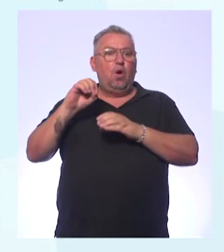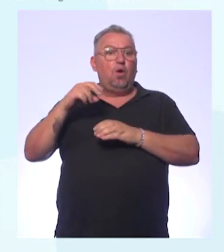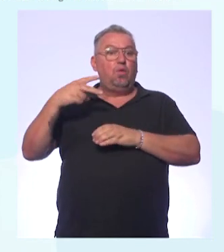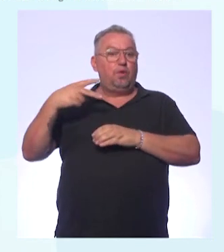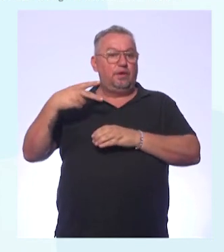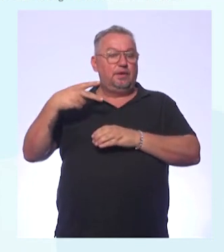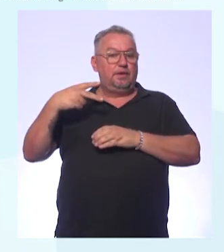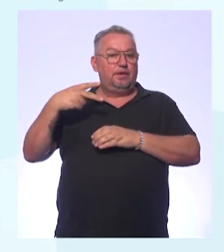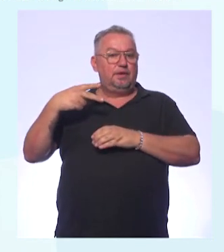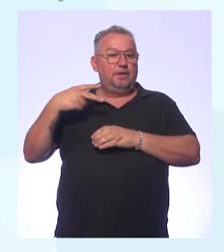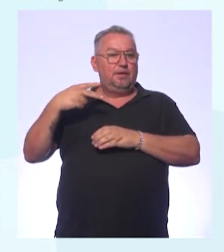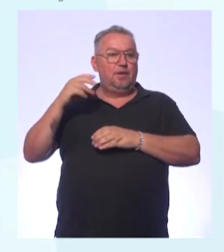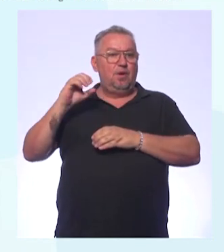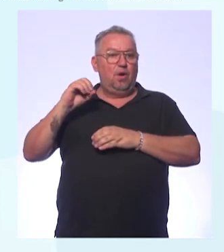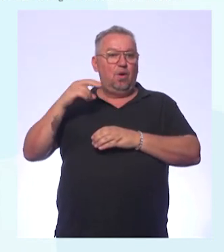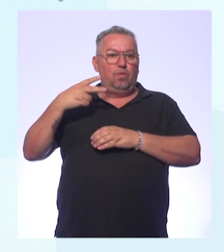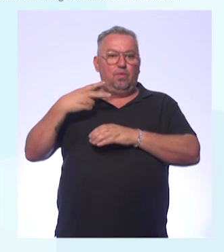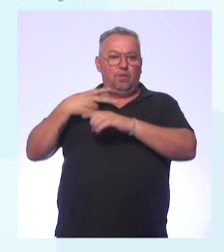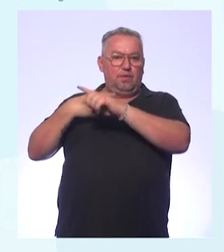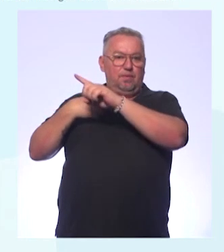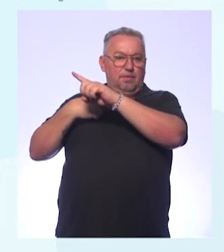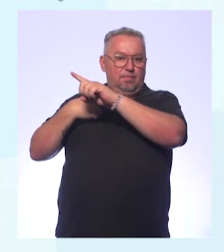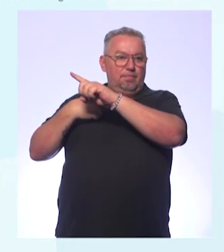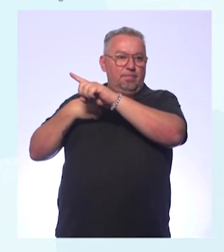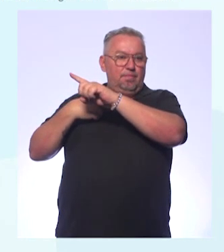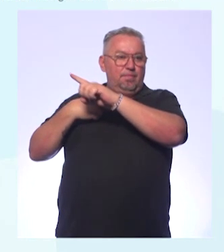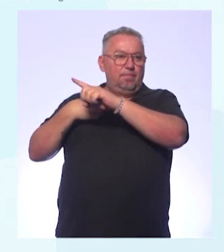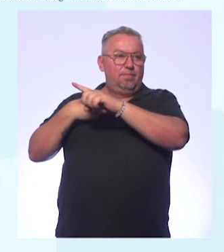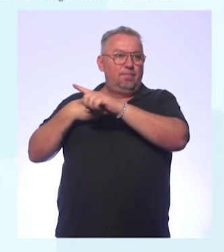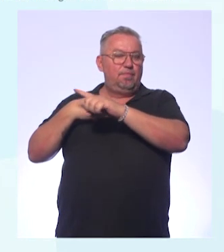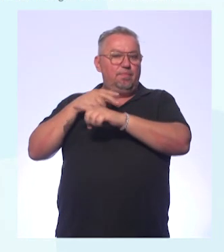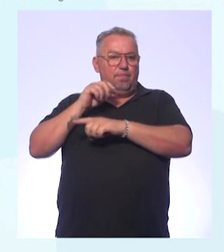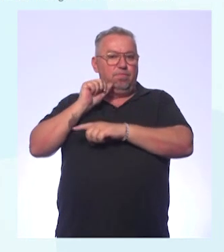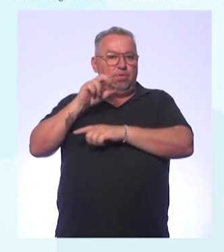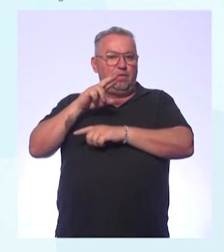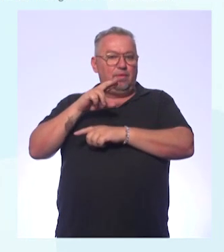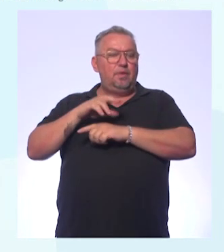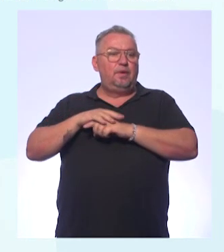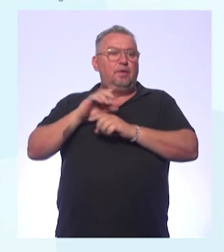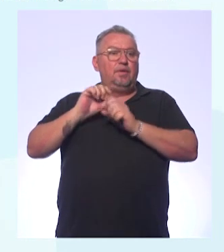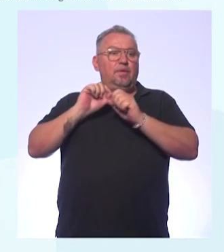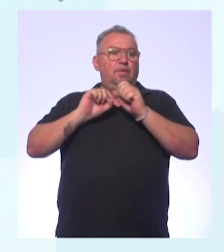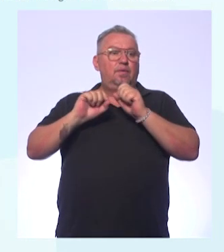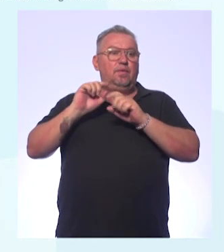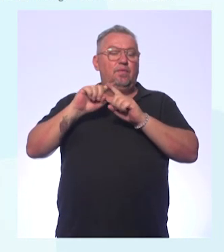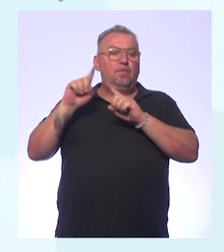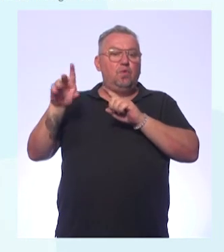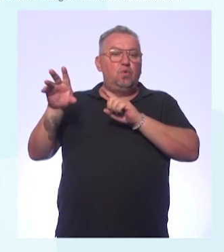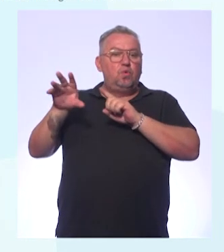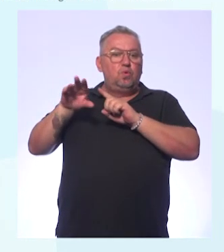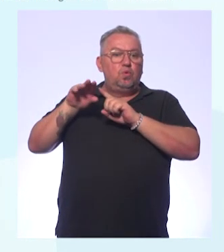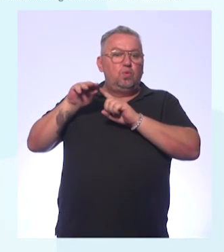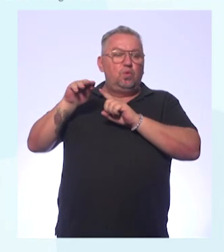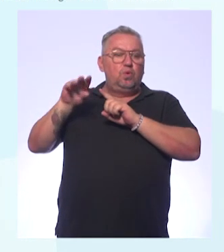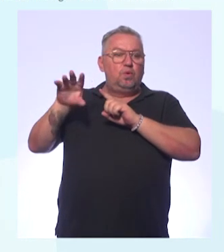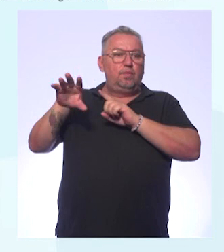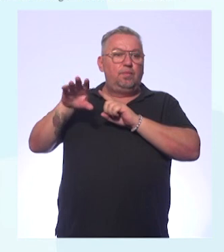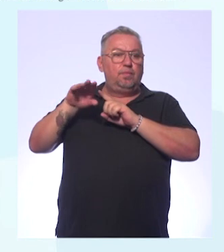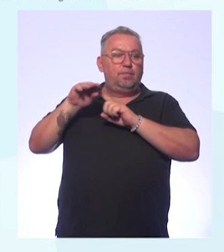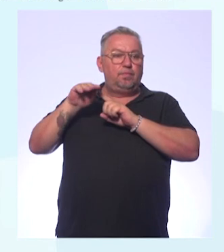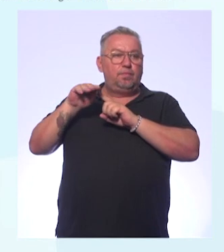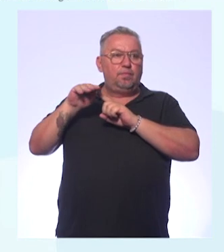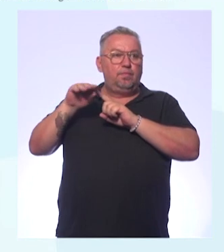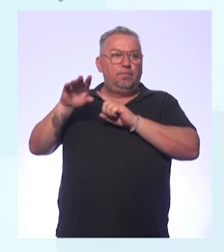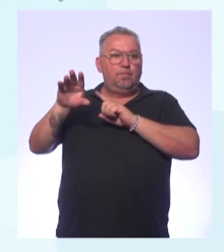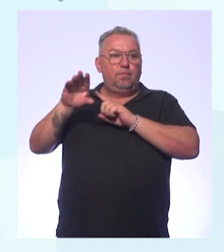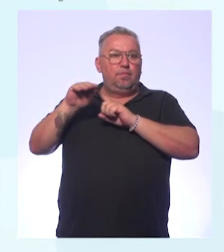é uma molécula. Então tem uma molécula de O2 ali, de oxigênio. Essa molécula vai atrair, vai ficar